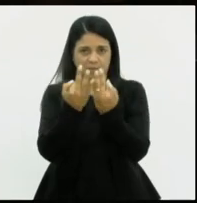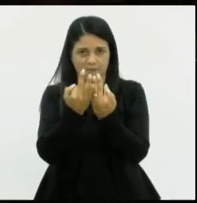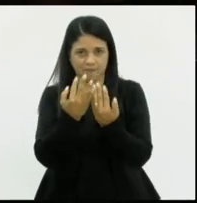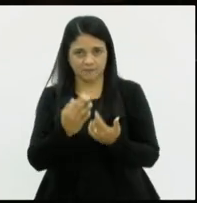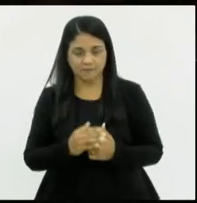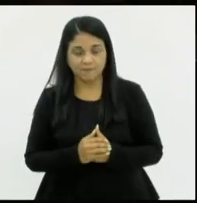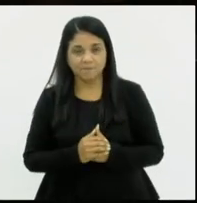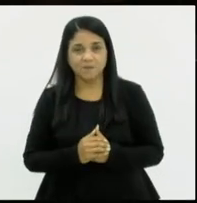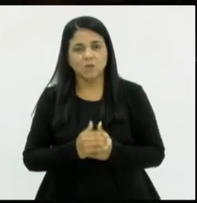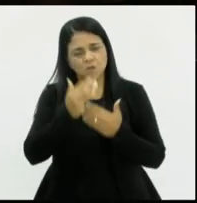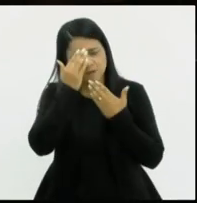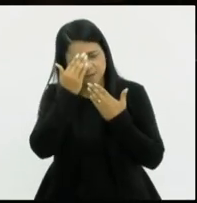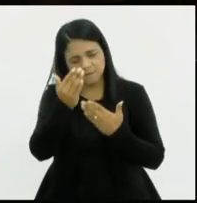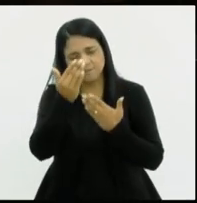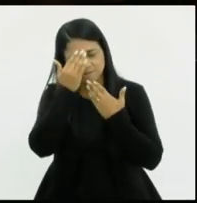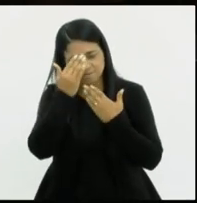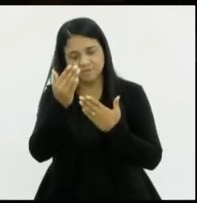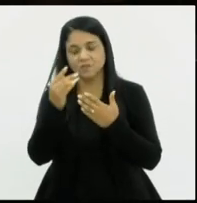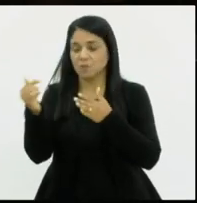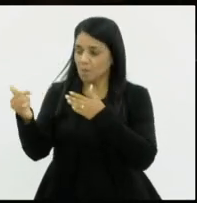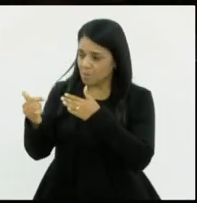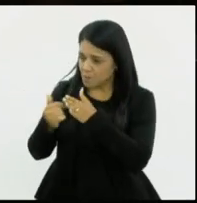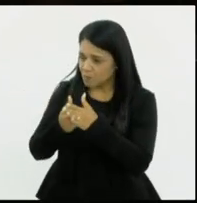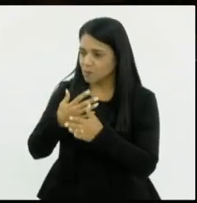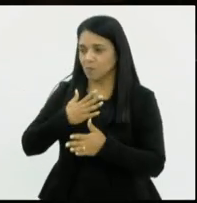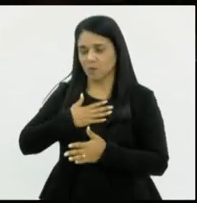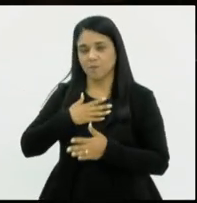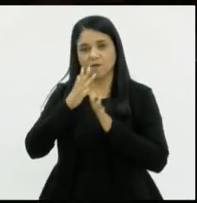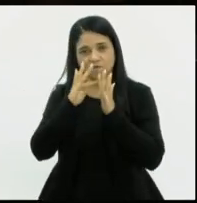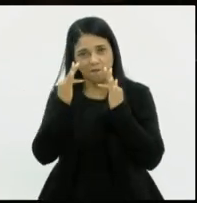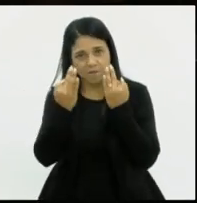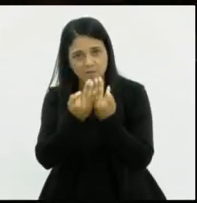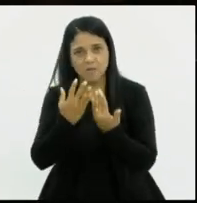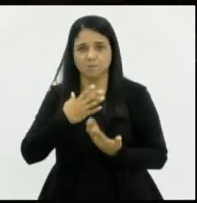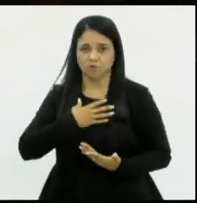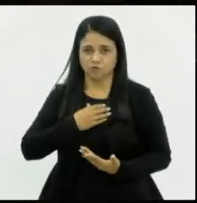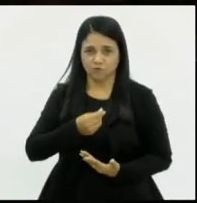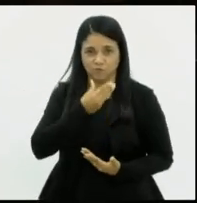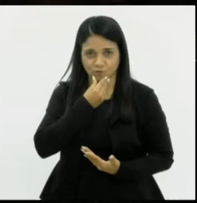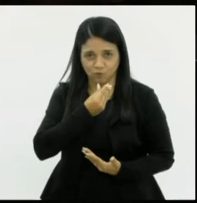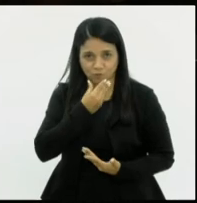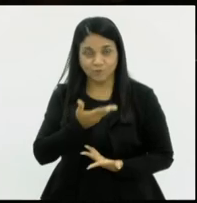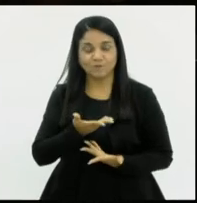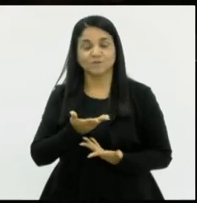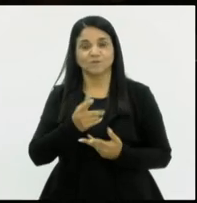vez que o senhor pergunta para os meus filhos, para a minha família, automaticamente pergunta também